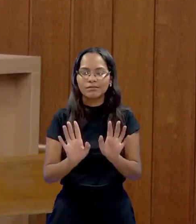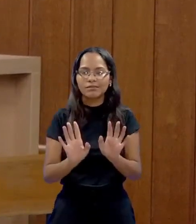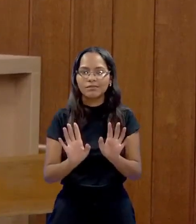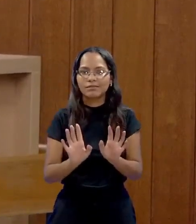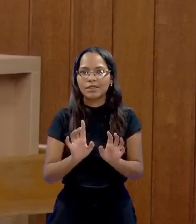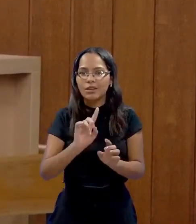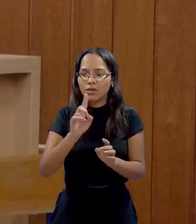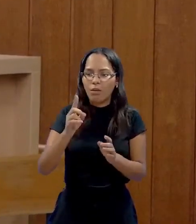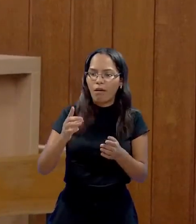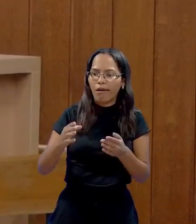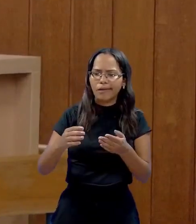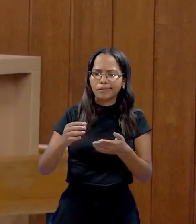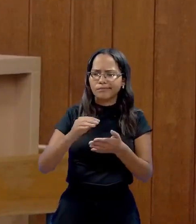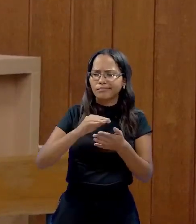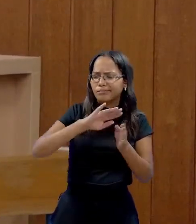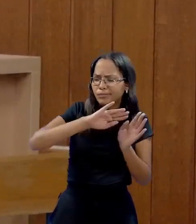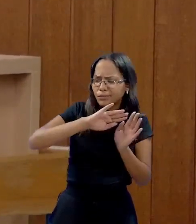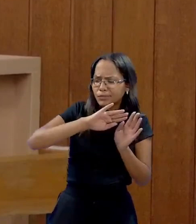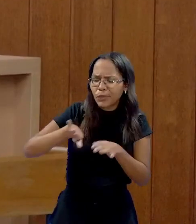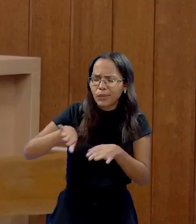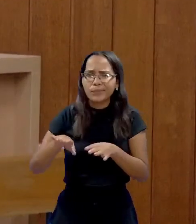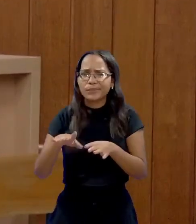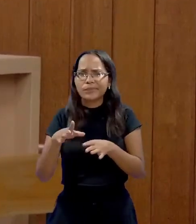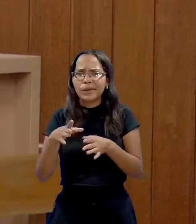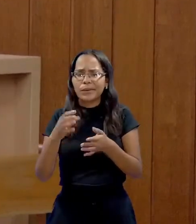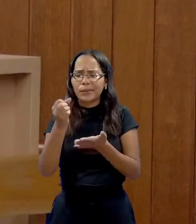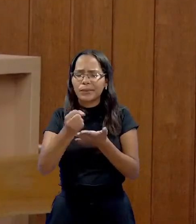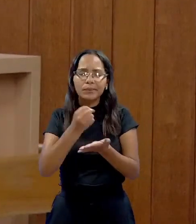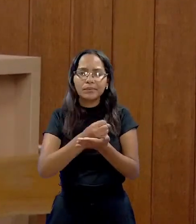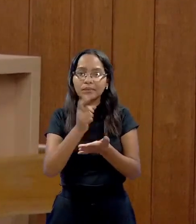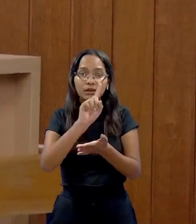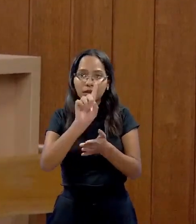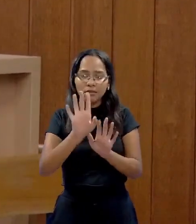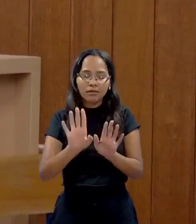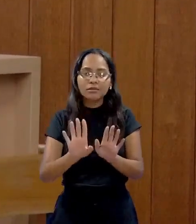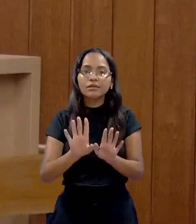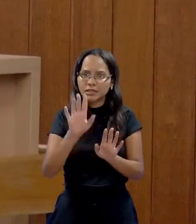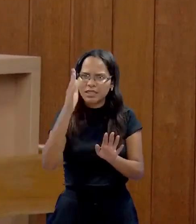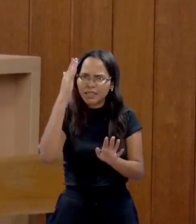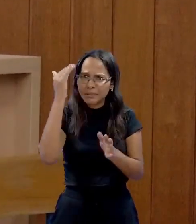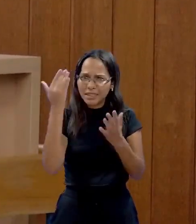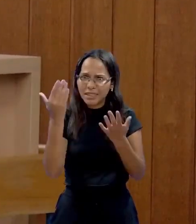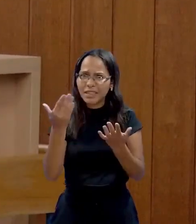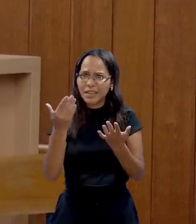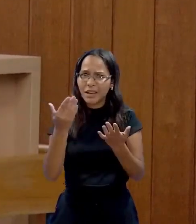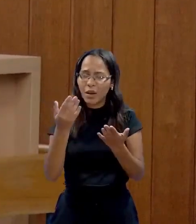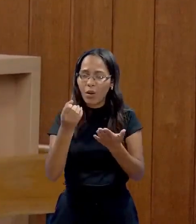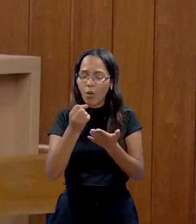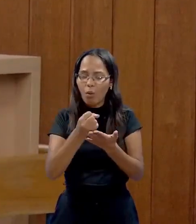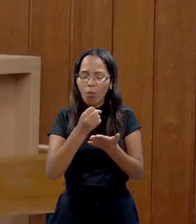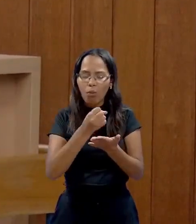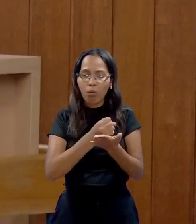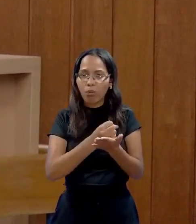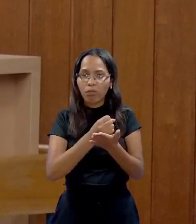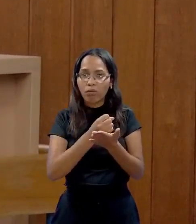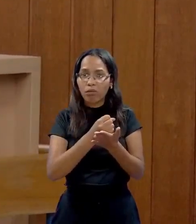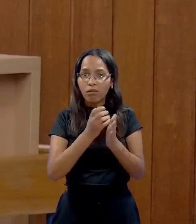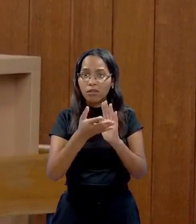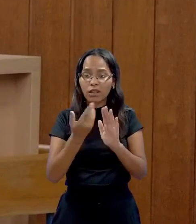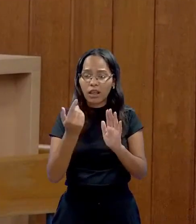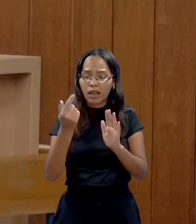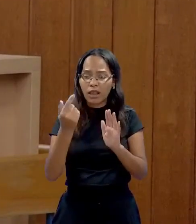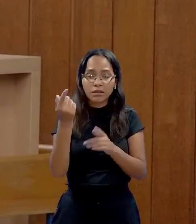é contra os contratos. Sabe quem é contra os contratos, presidente? contra os contratos, é uma gestão